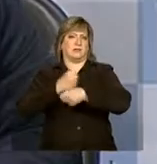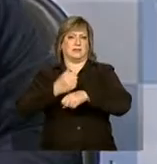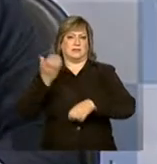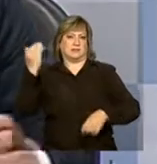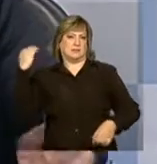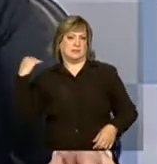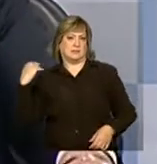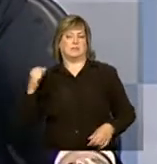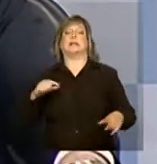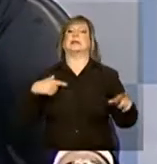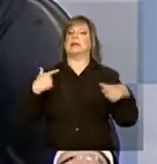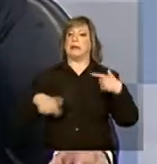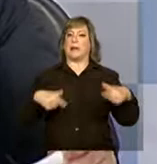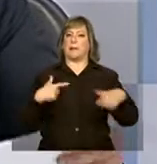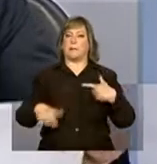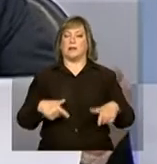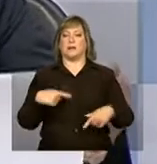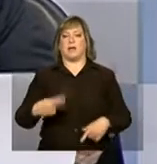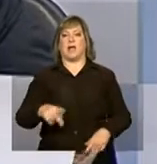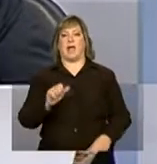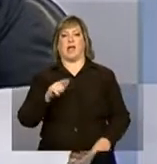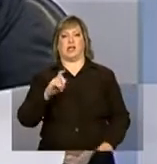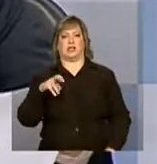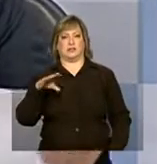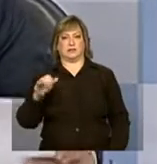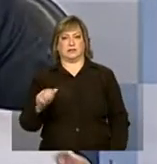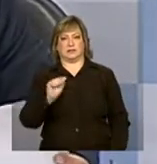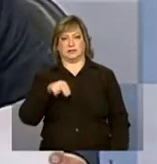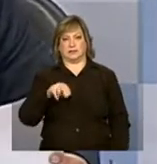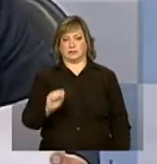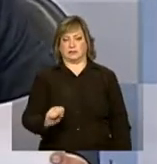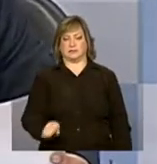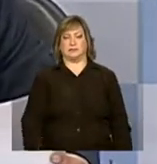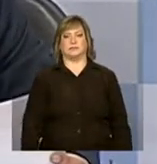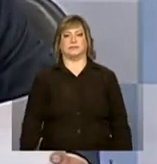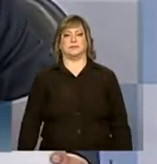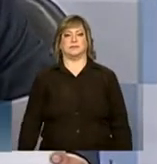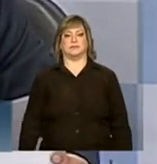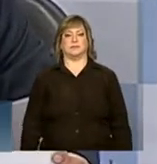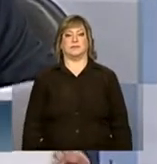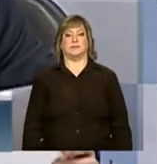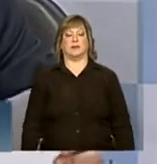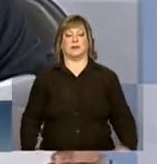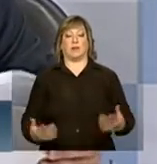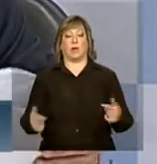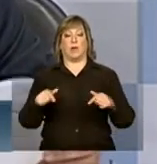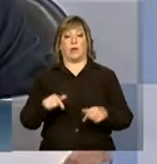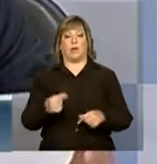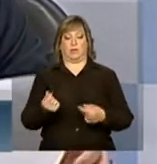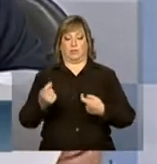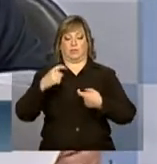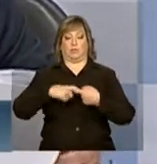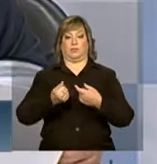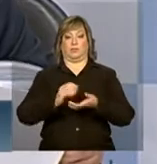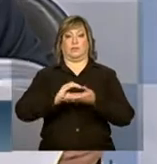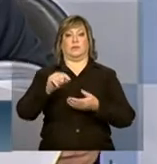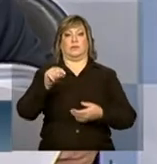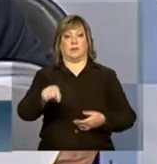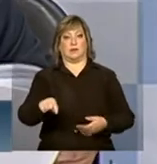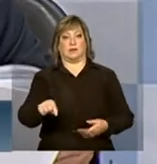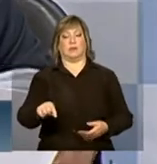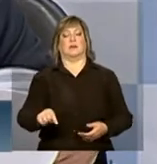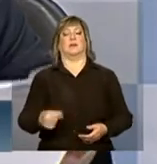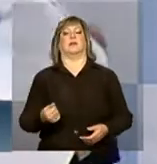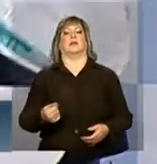de trabalho da agência. Então, o ressarcimento ele ocorre, logicamente, devido à utilização